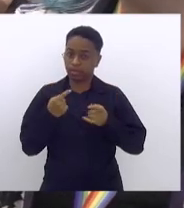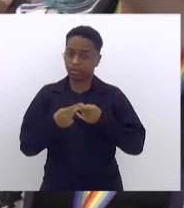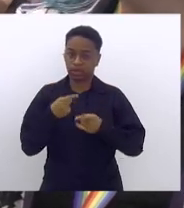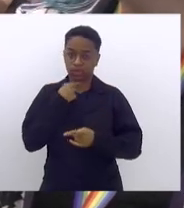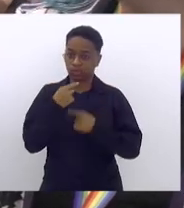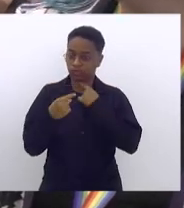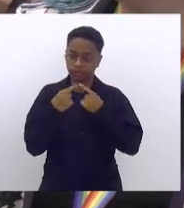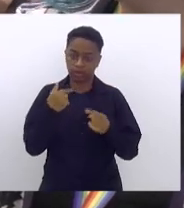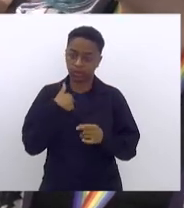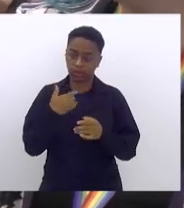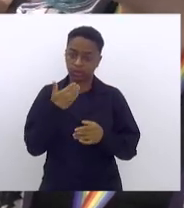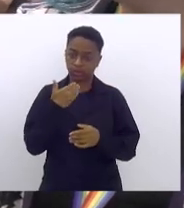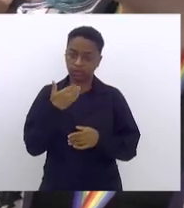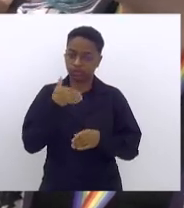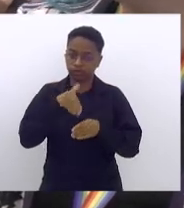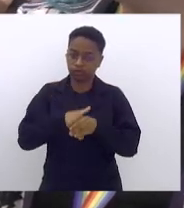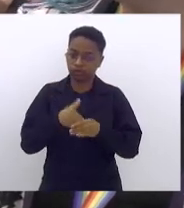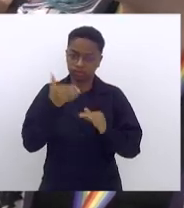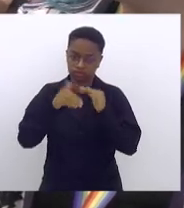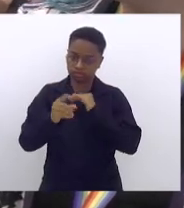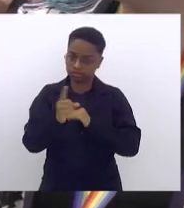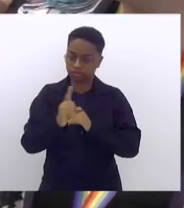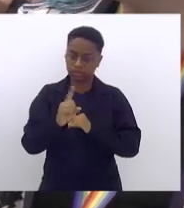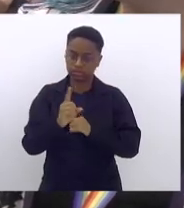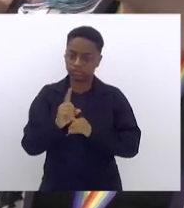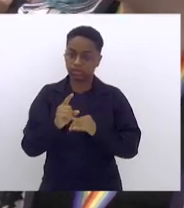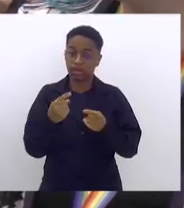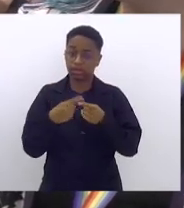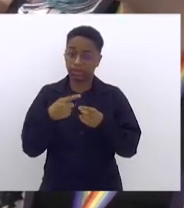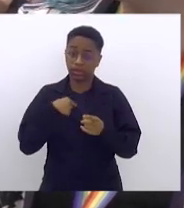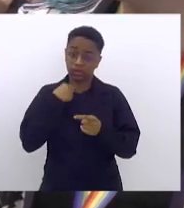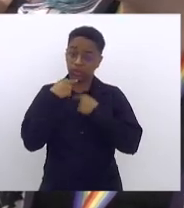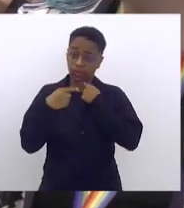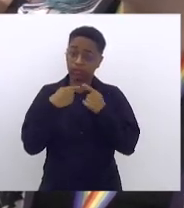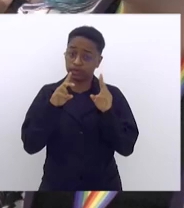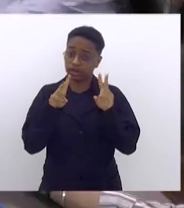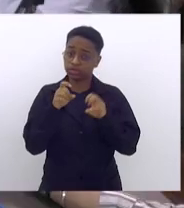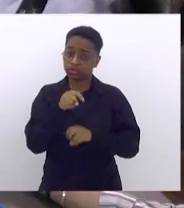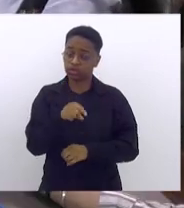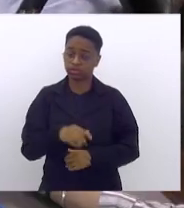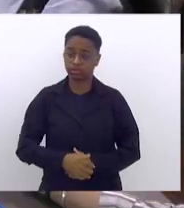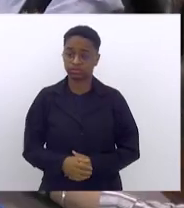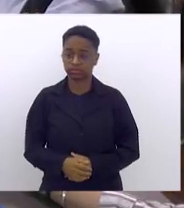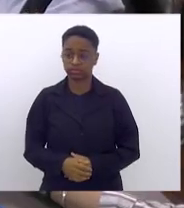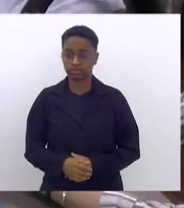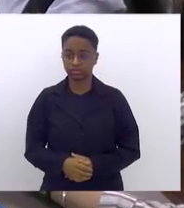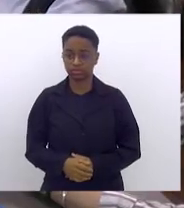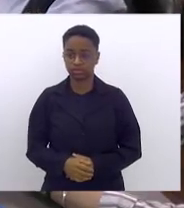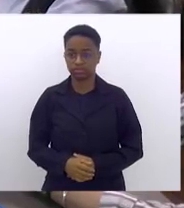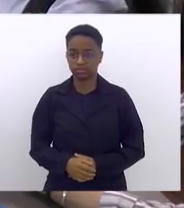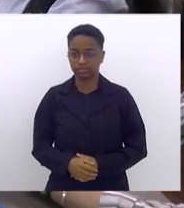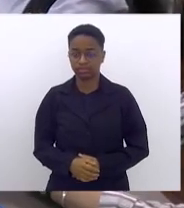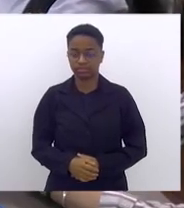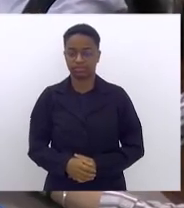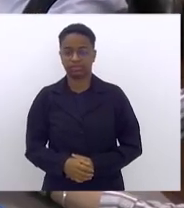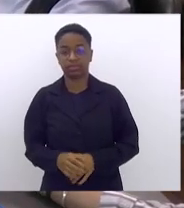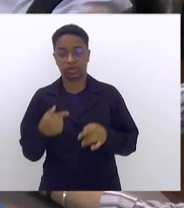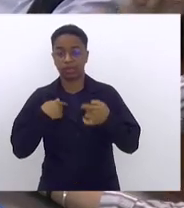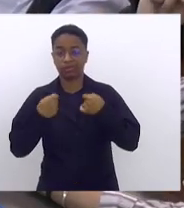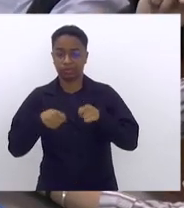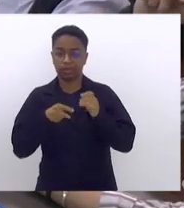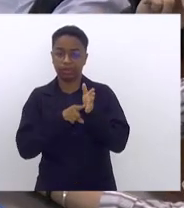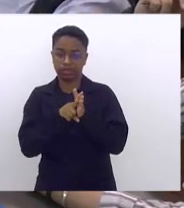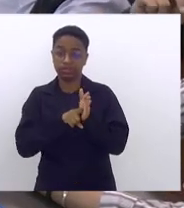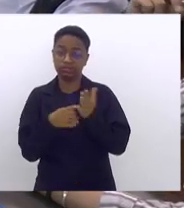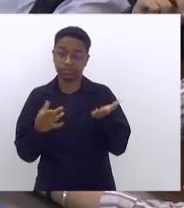não peço, né, não dou um voto divergente justamente porque... Você pode votar. Tenho dúvidas aprovo sobre a matéria. Com dúvida. É um teria... voto que a presidência eu teria que pesquisar. Consigna. Então,